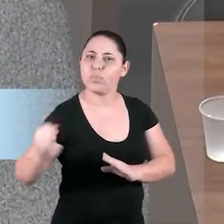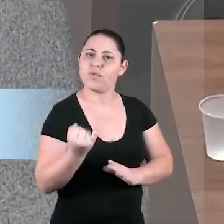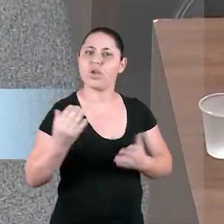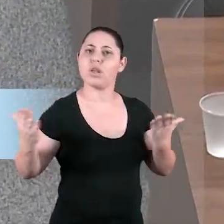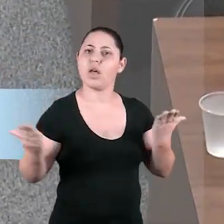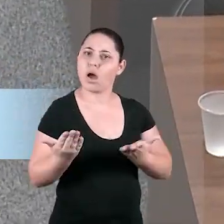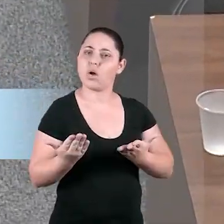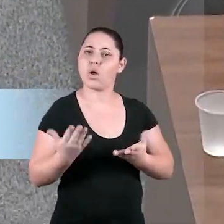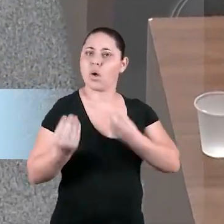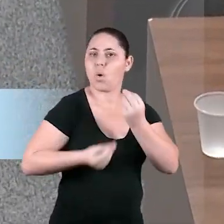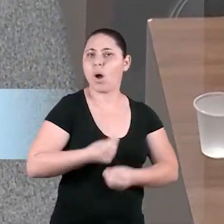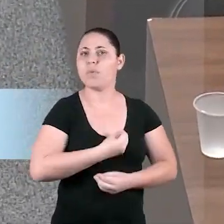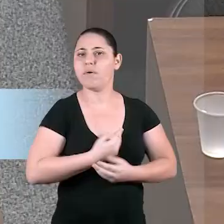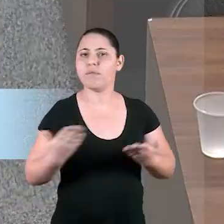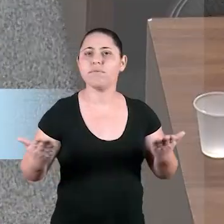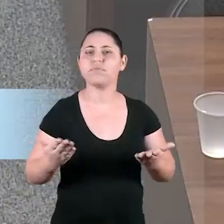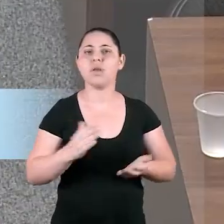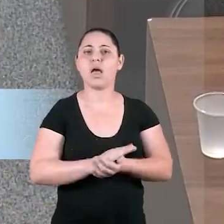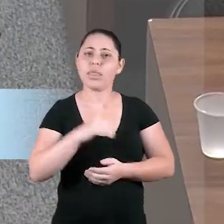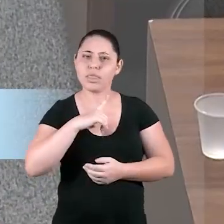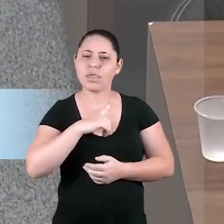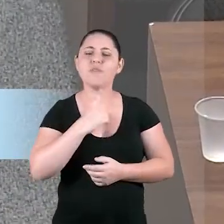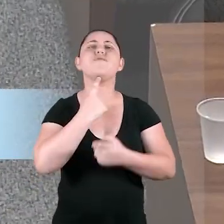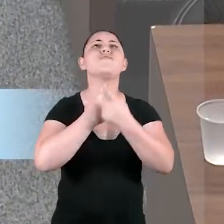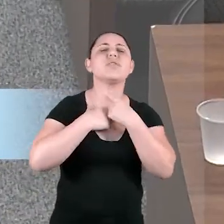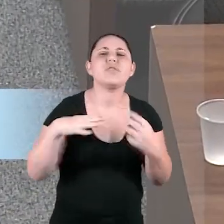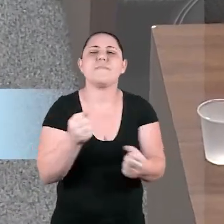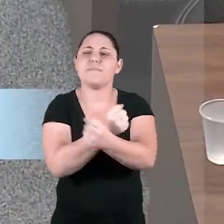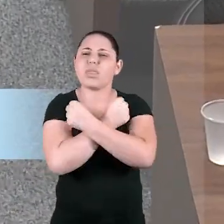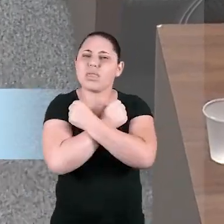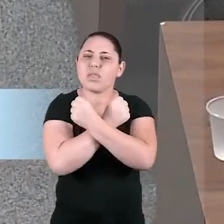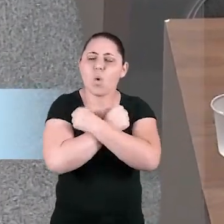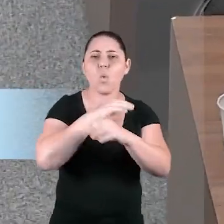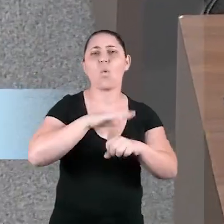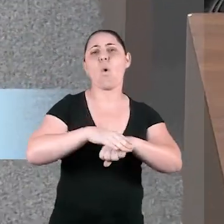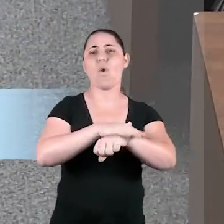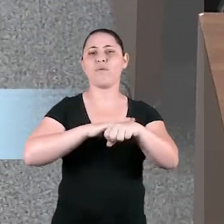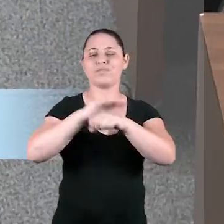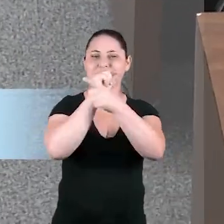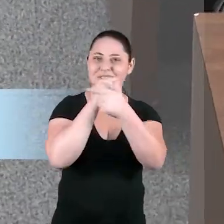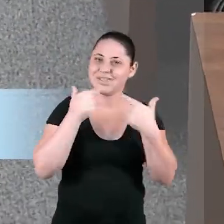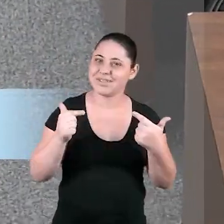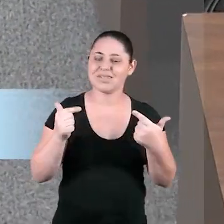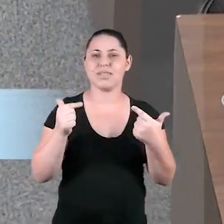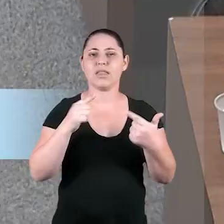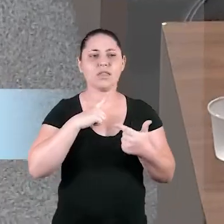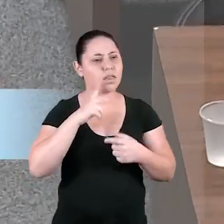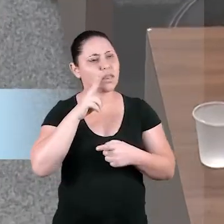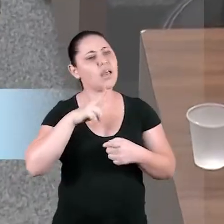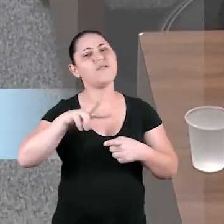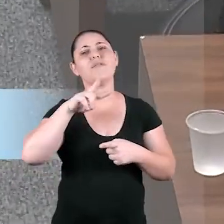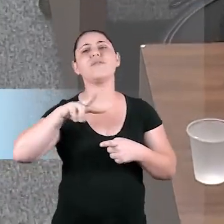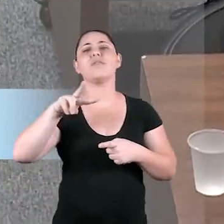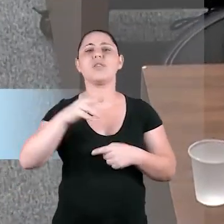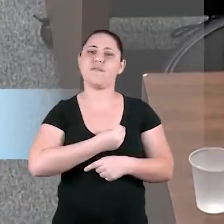está agora, vive como você está agora. Tem vontade de abraçar? Abraça, né? Conversa, ri, tenta ver